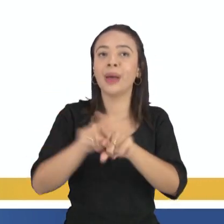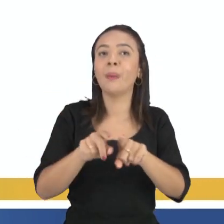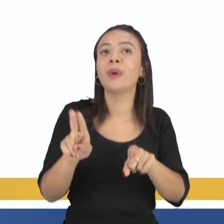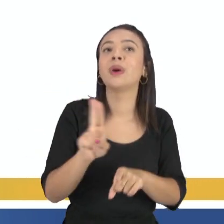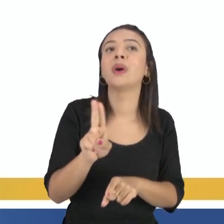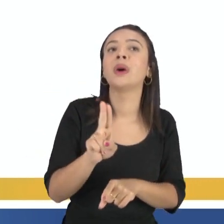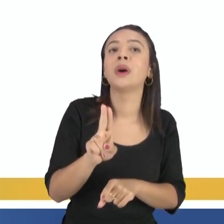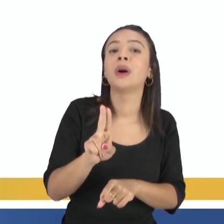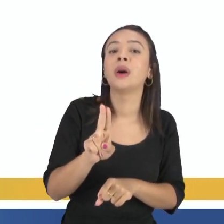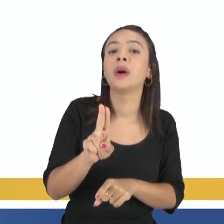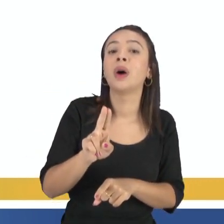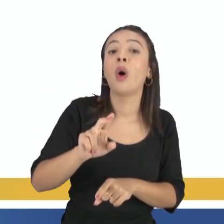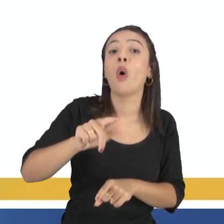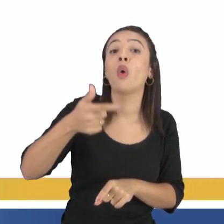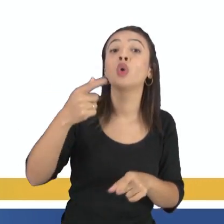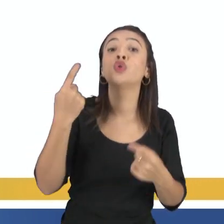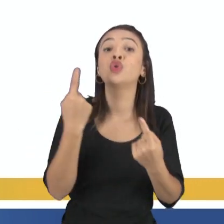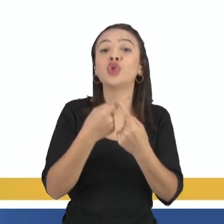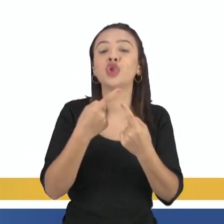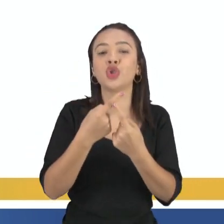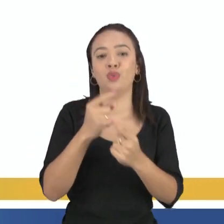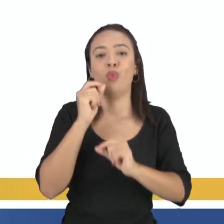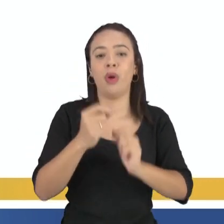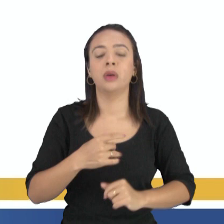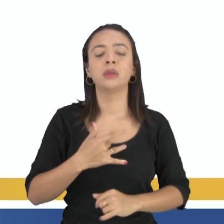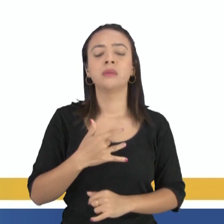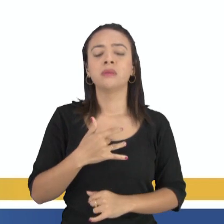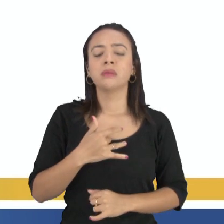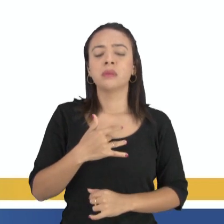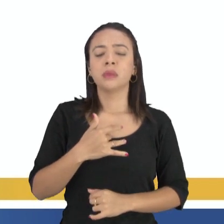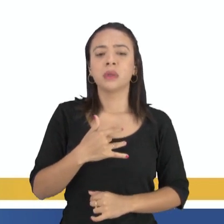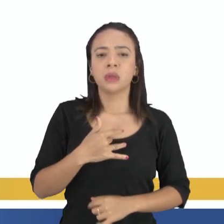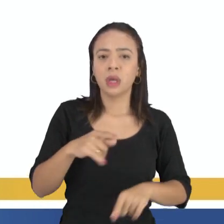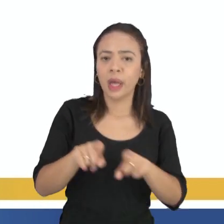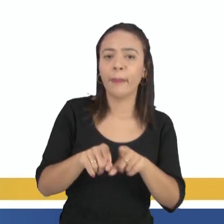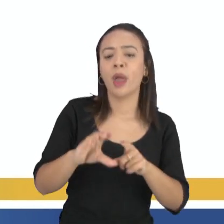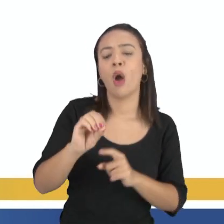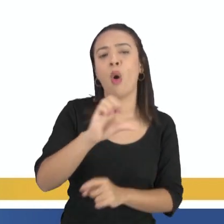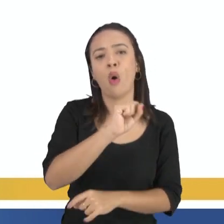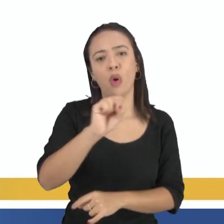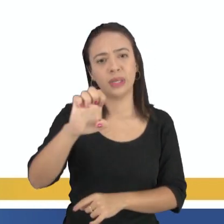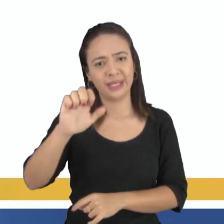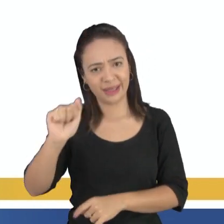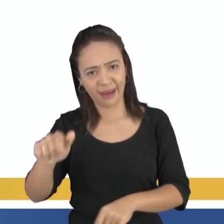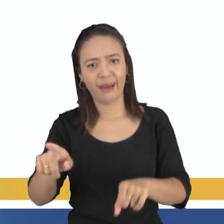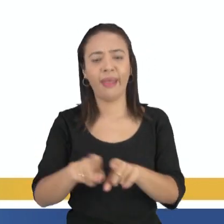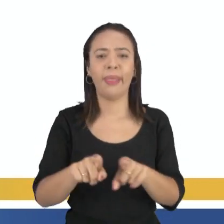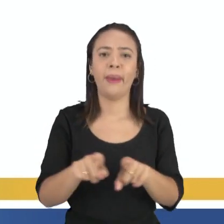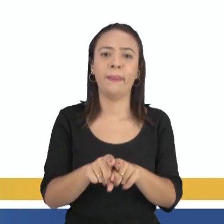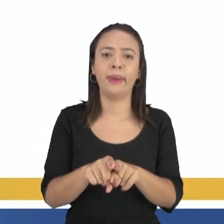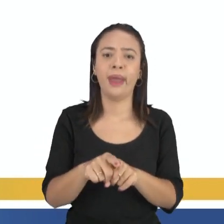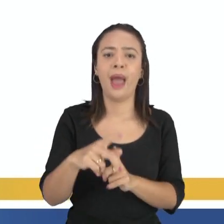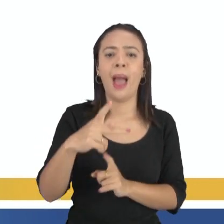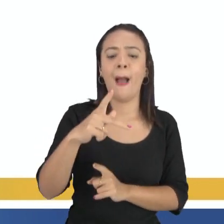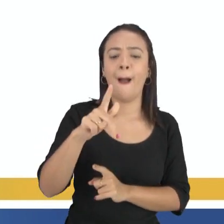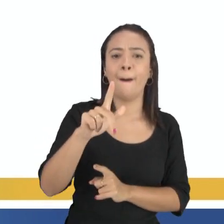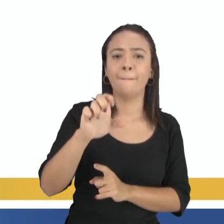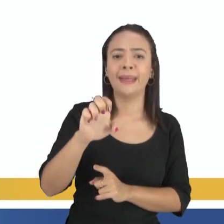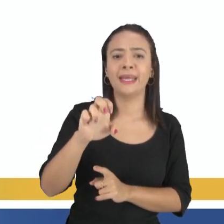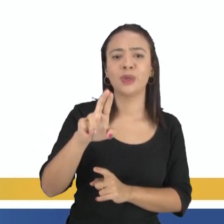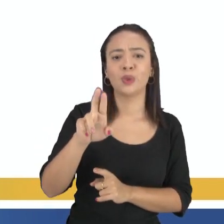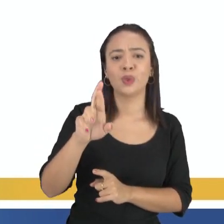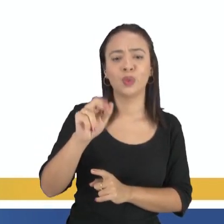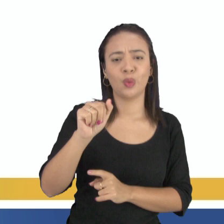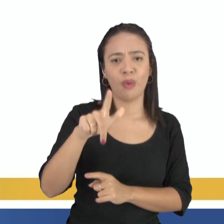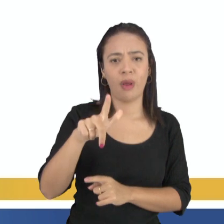como outro tipo de tuberculose, tá? Como a tuberculose óssea, a linfática, né, a pleural. Então, dependendo